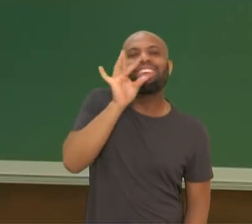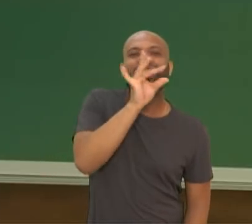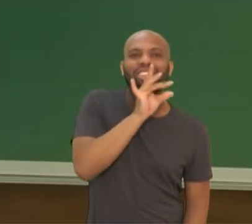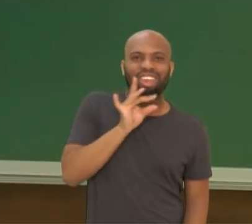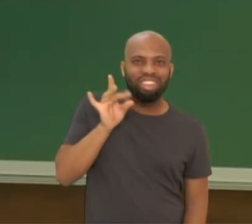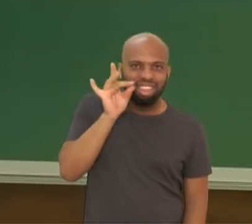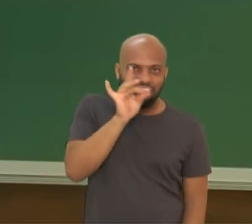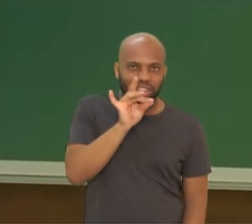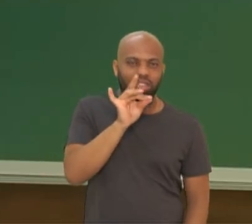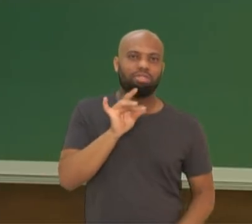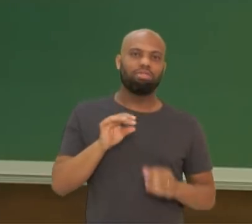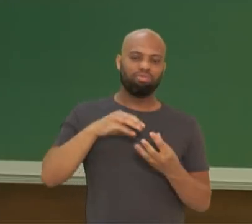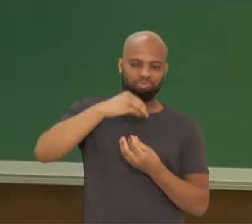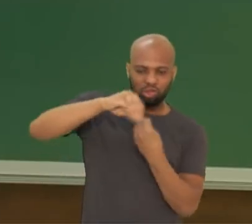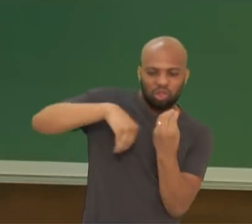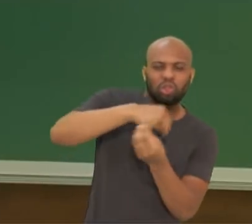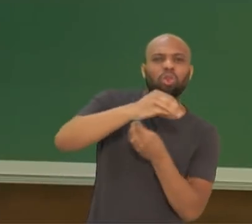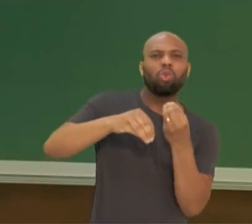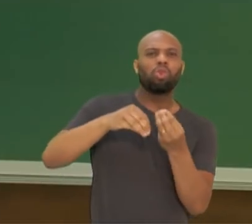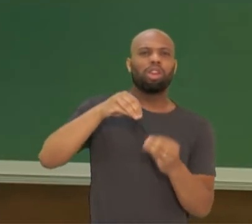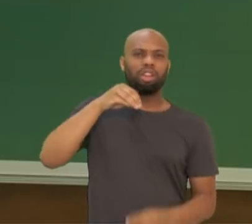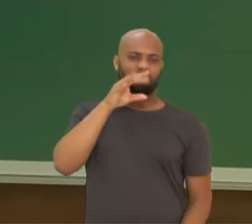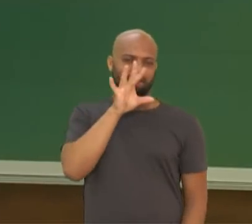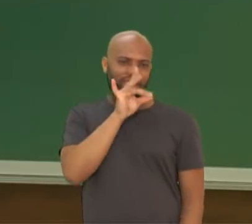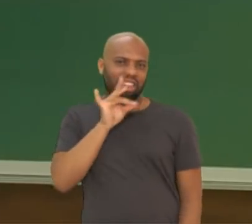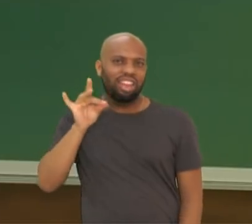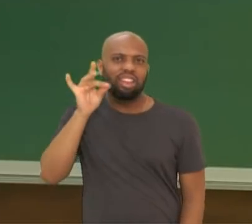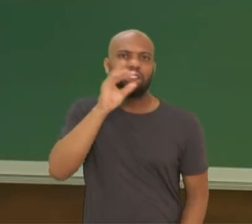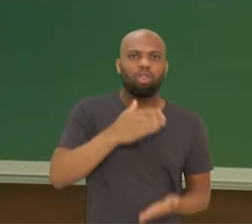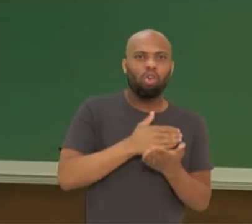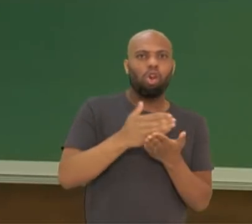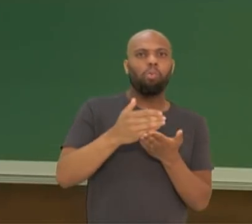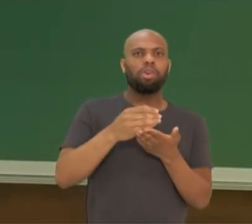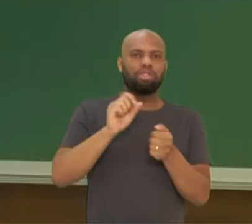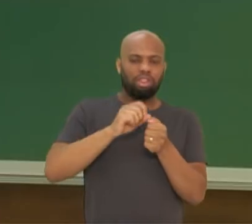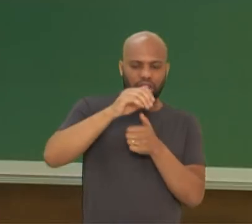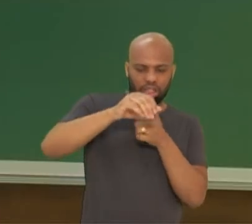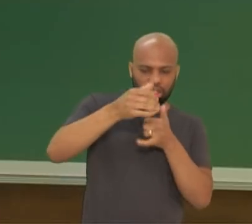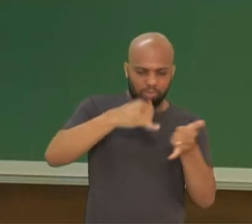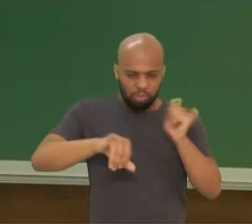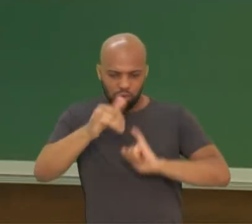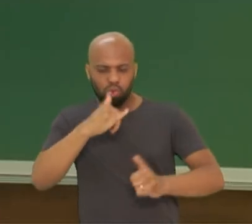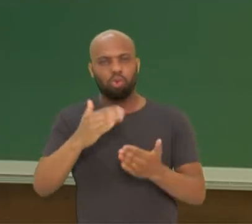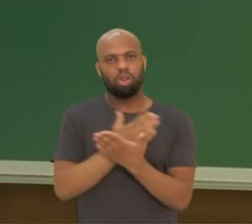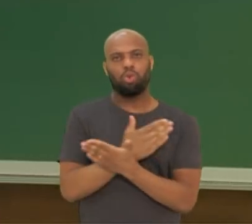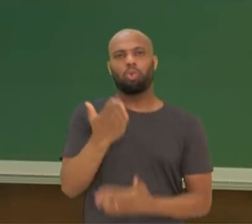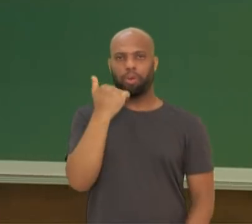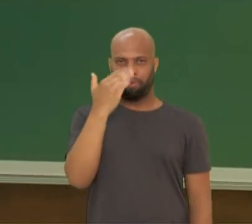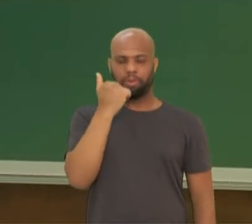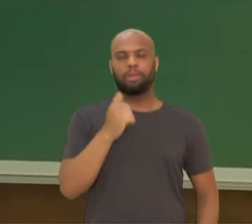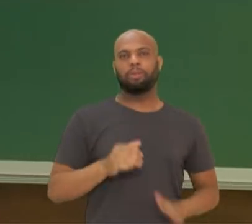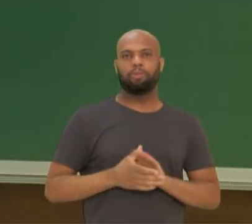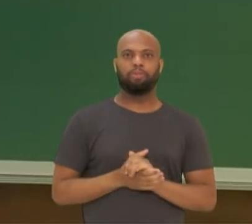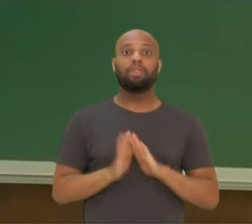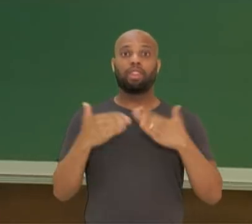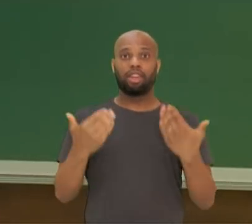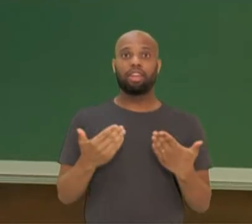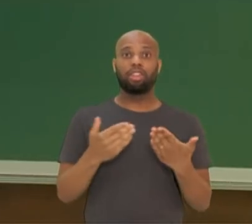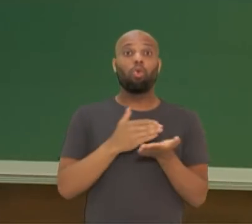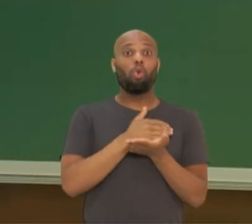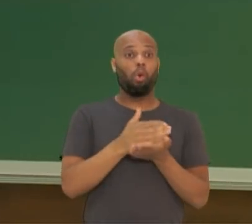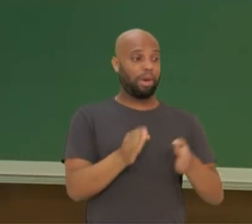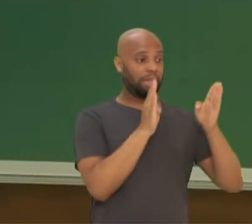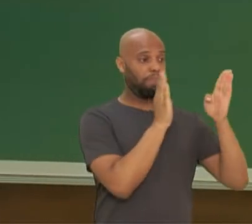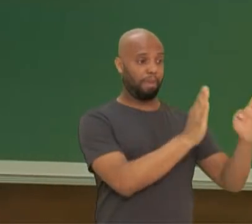A saliva agindo, umedecendo e começando a agir sobre determinados alimentos. Então, a digestão